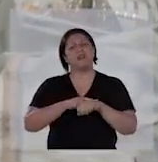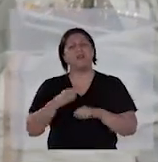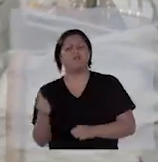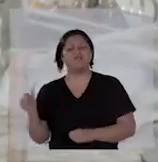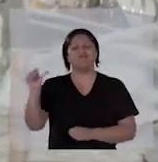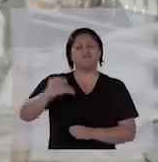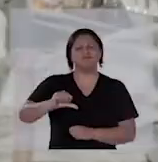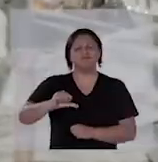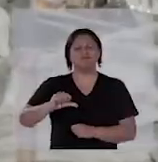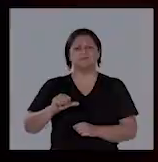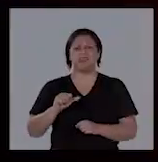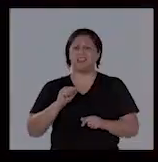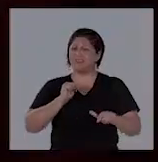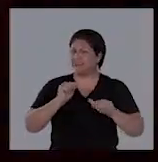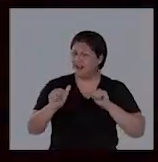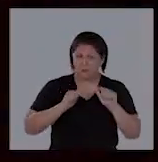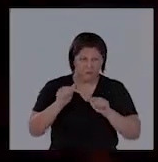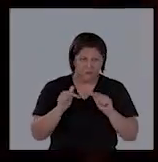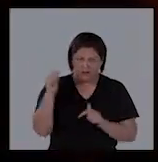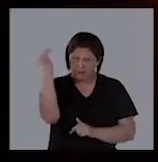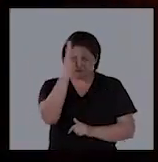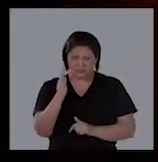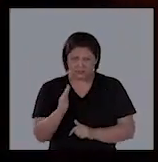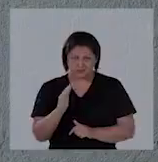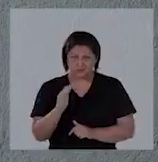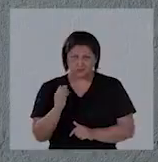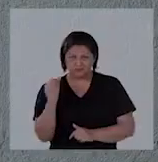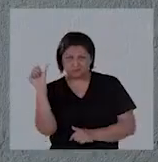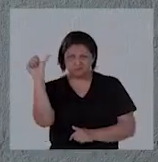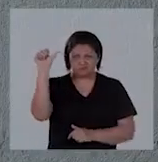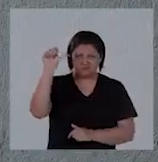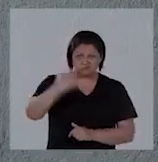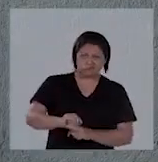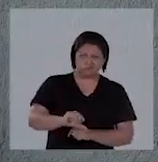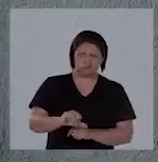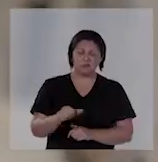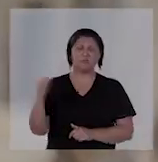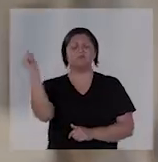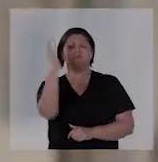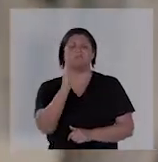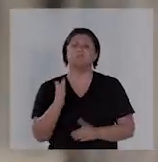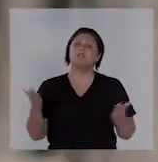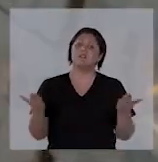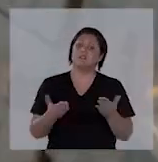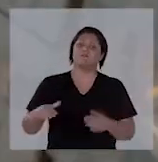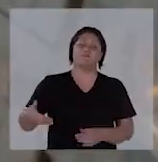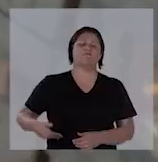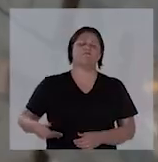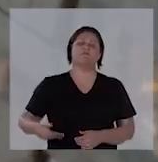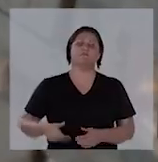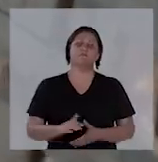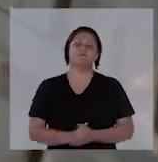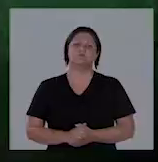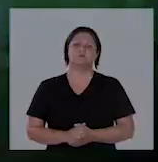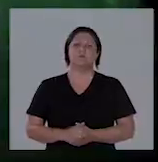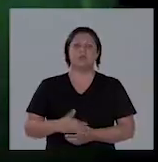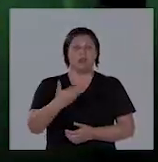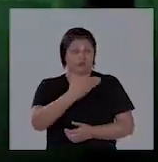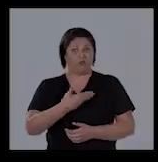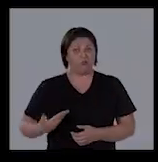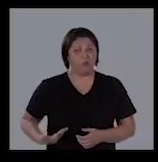um enorme retrocesso o desemprego já atinge mais de 13 milhões de trabalhadores e o brasil voltou ao mapa da